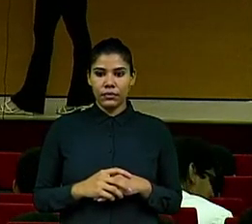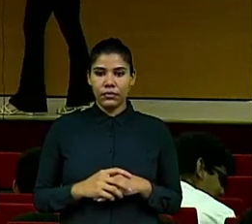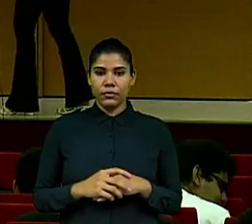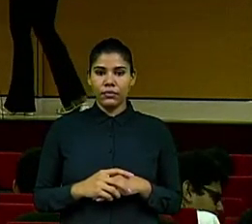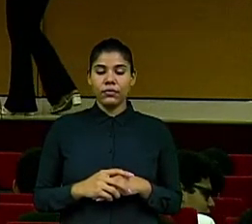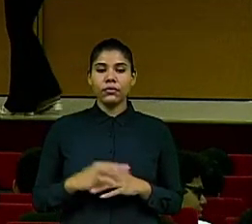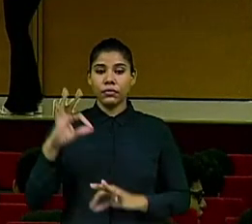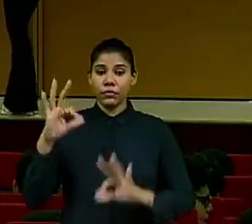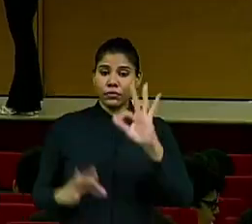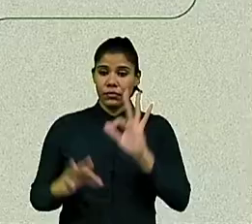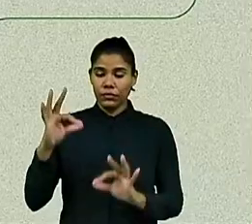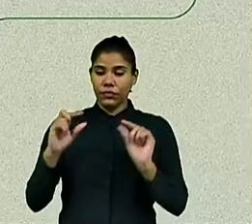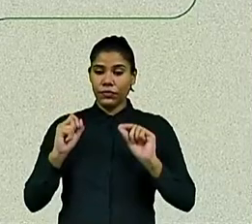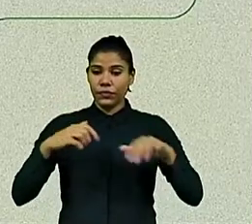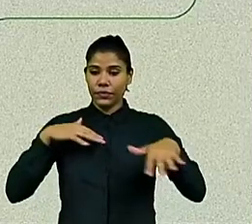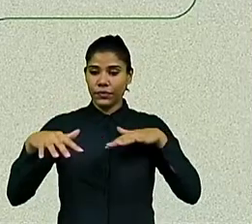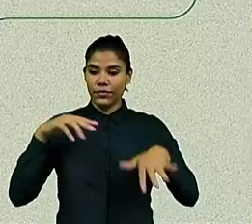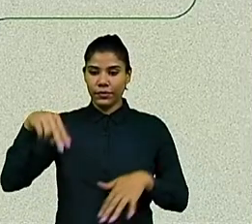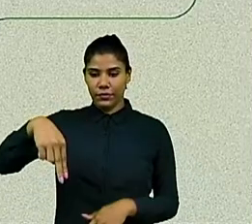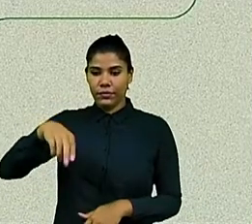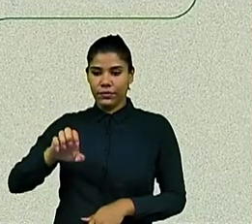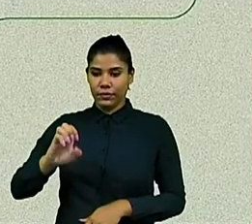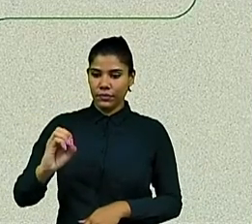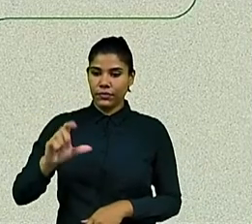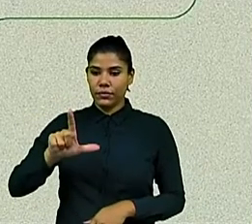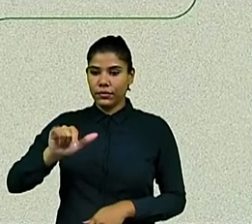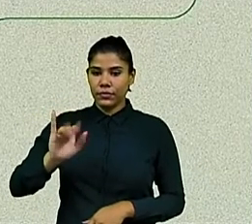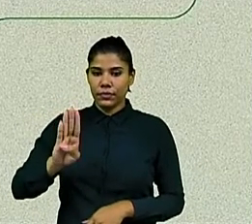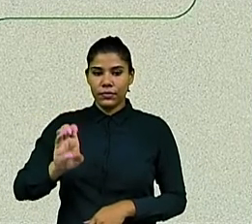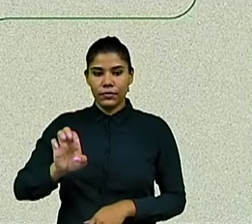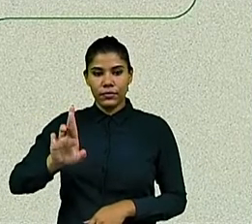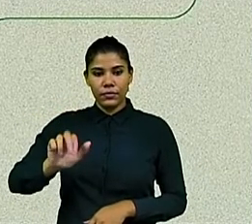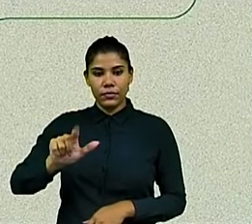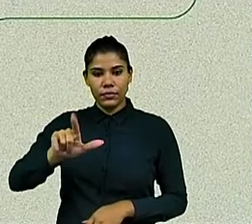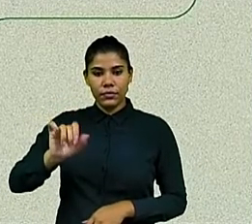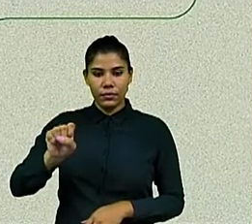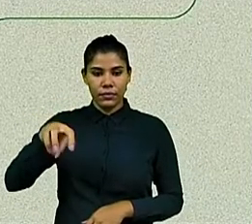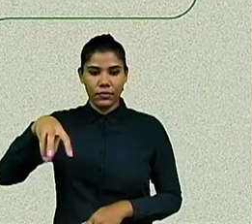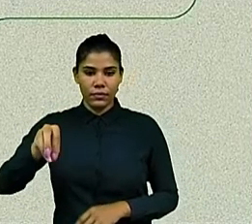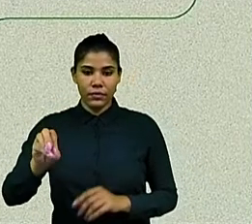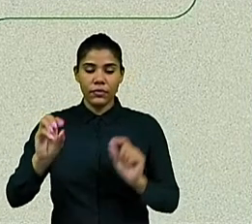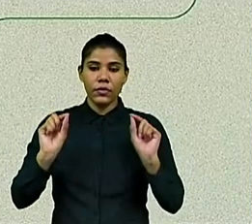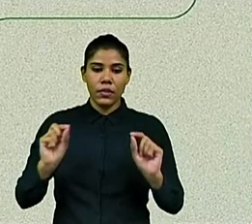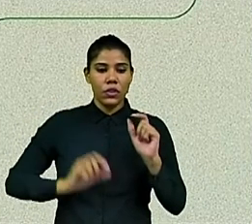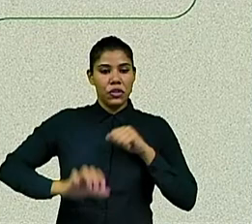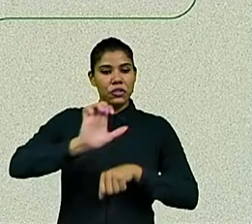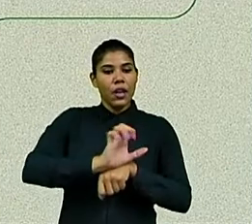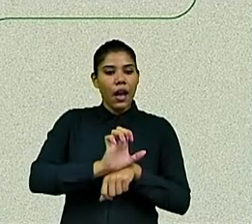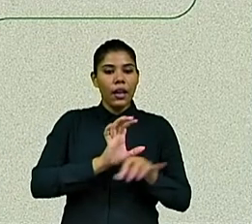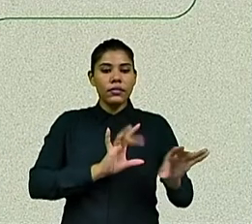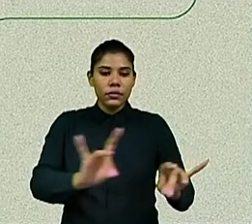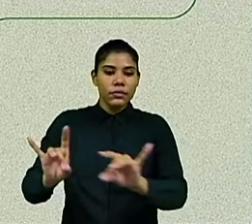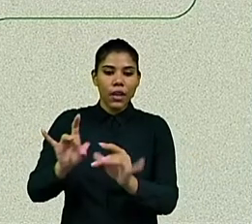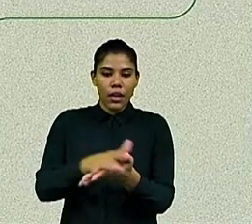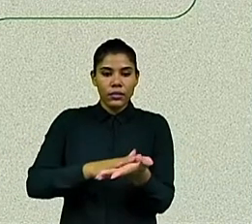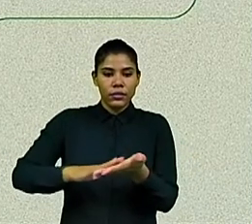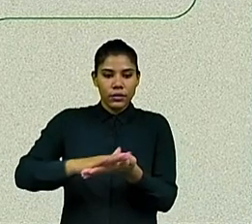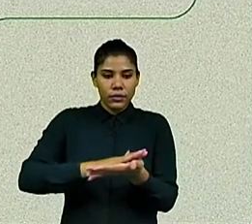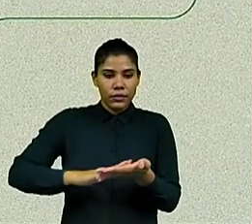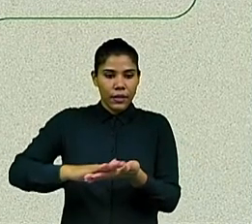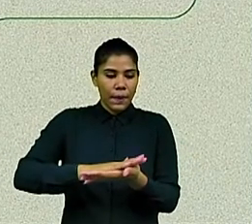o que é esse neoliberalismo professora o participação mínima do estado da economia do país